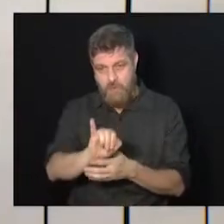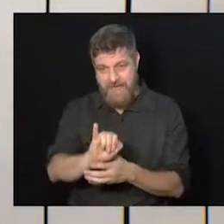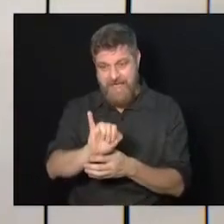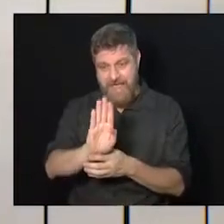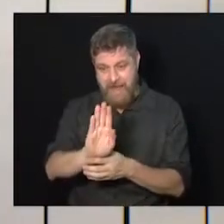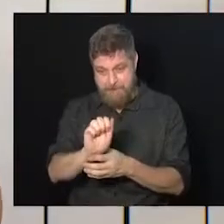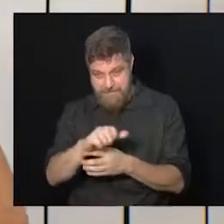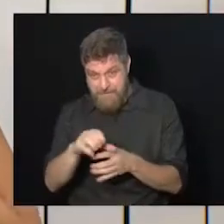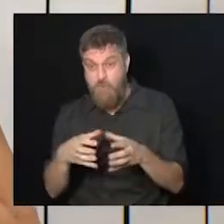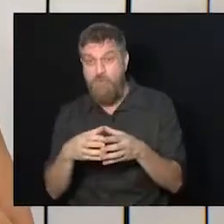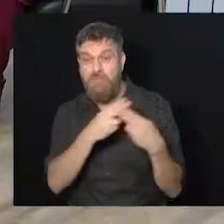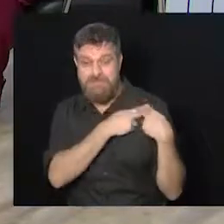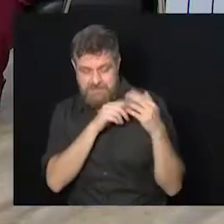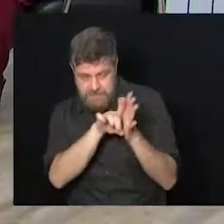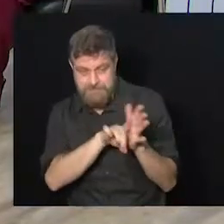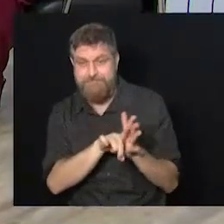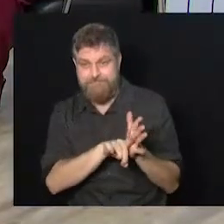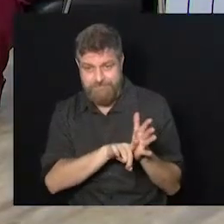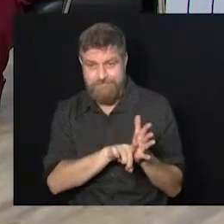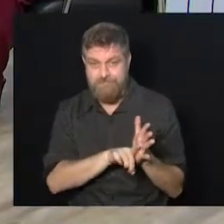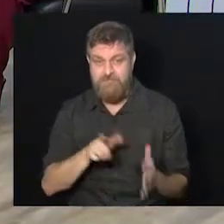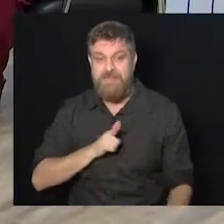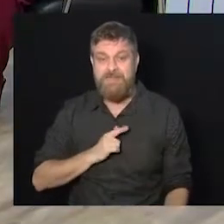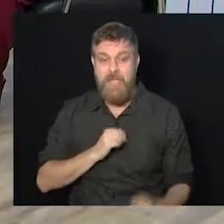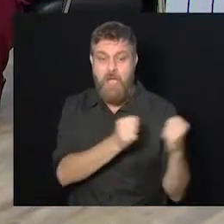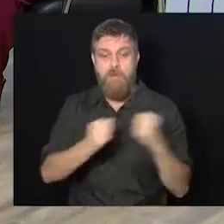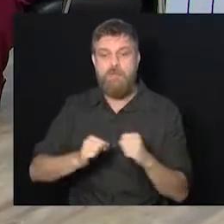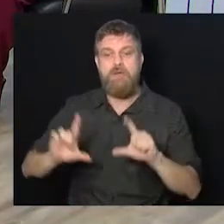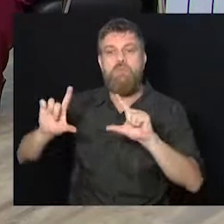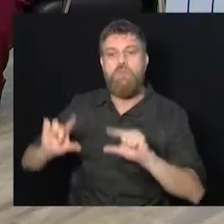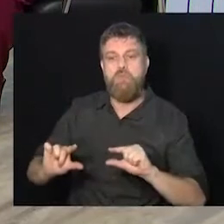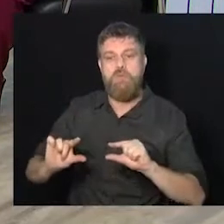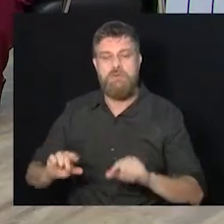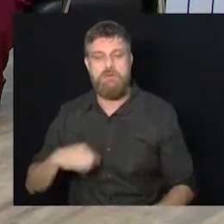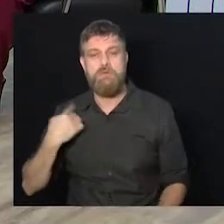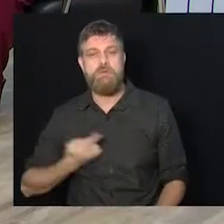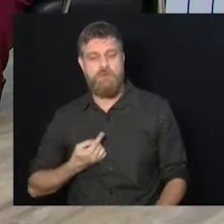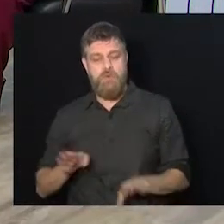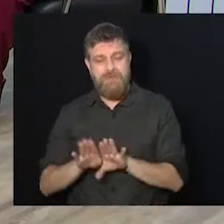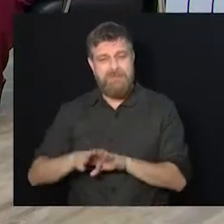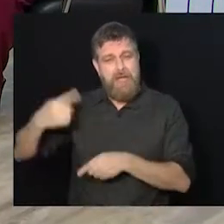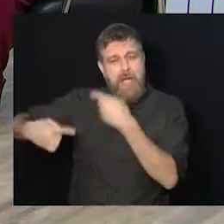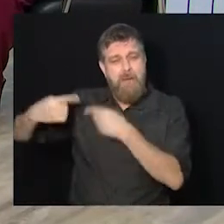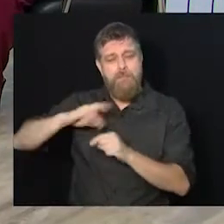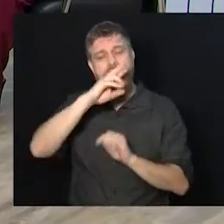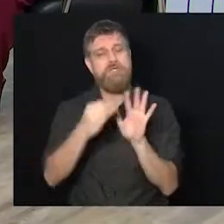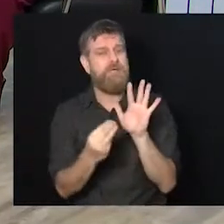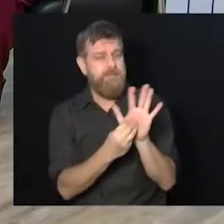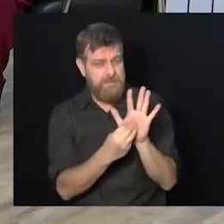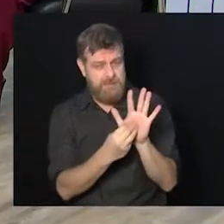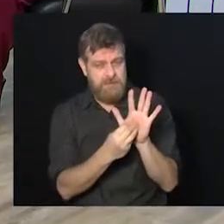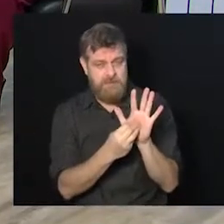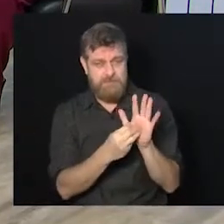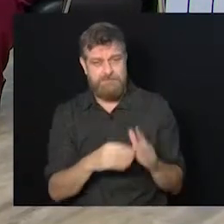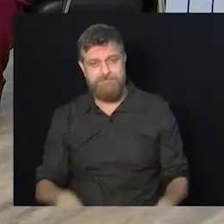a senhora fala dessa questão de responsabilidade, a gente está num momento crucial da política ambiental como um